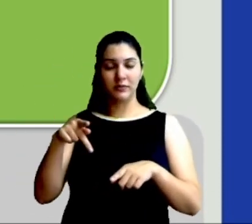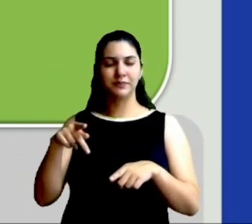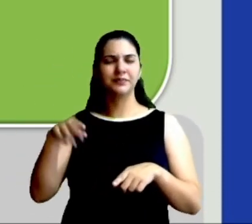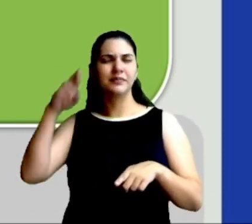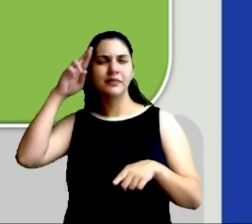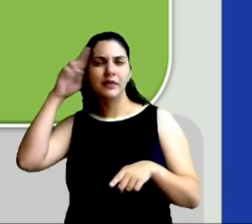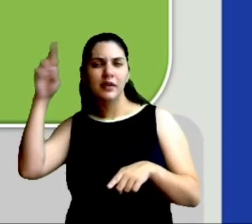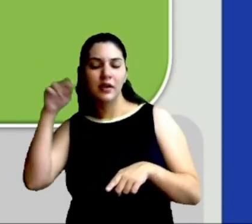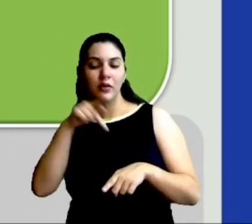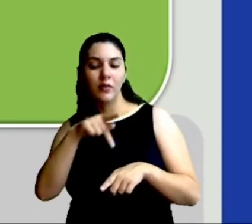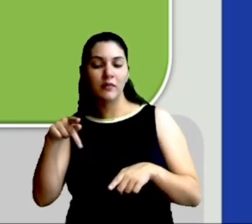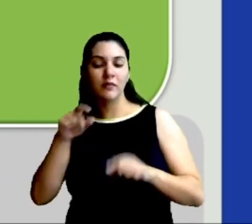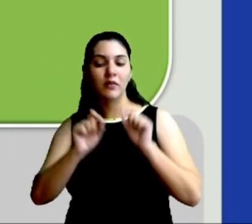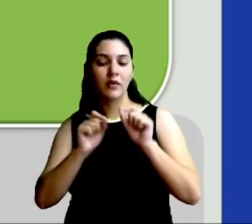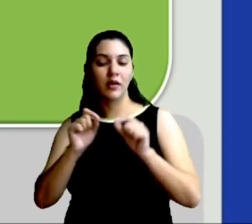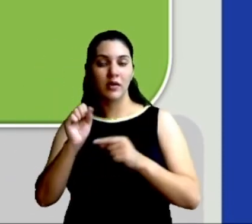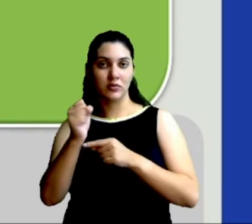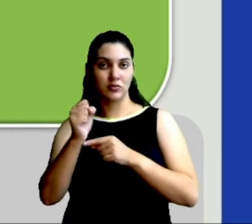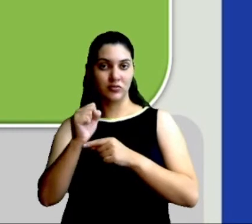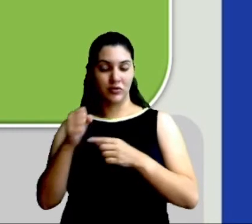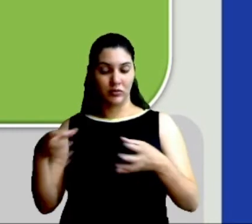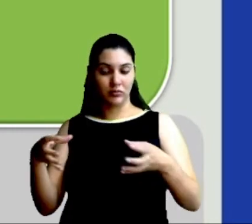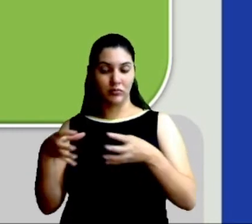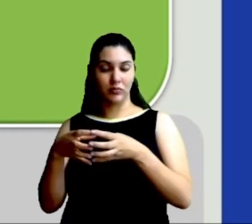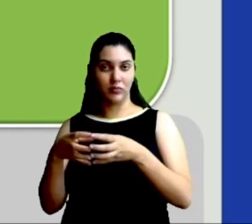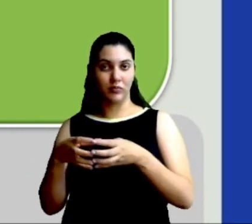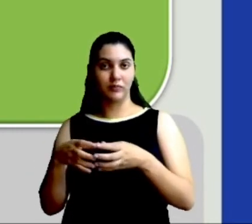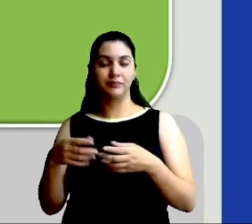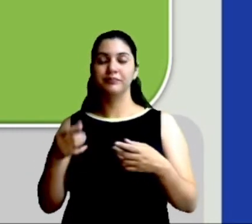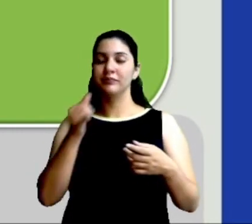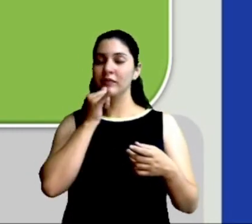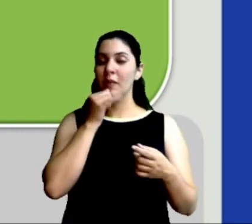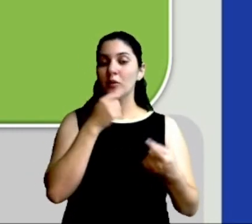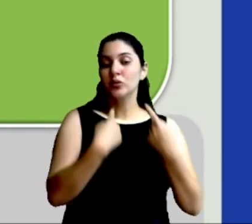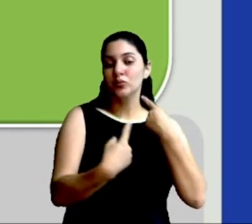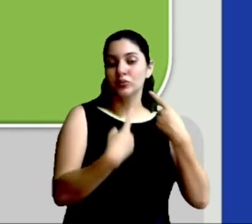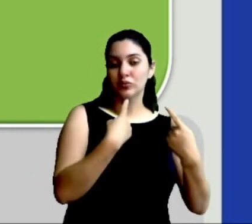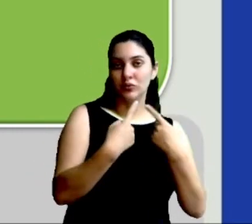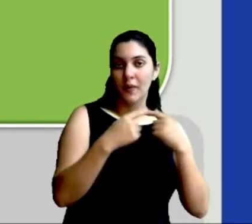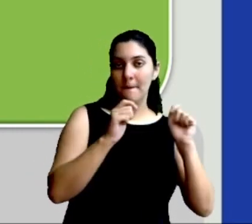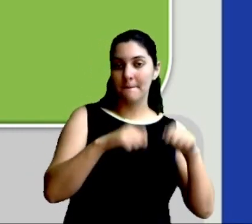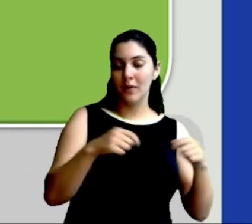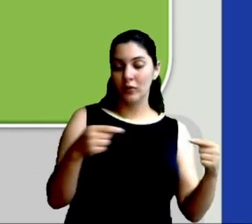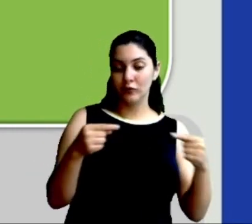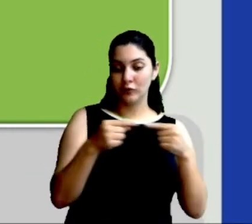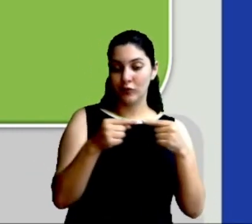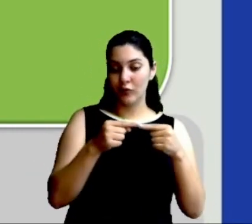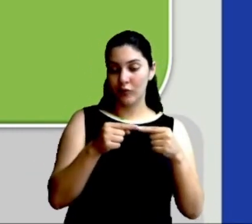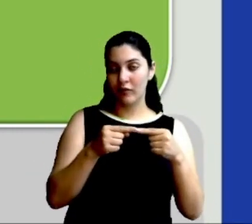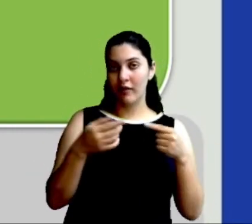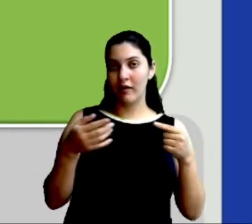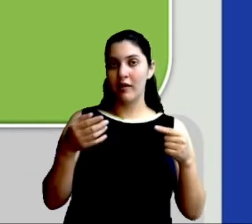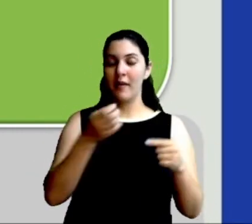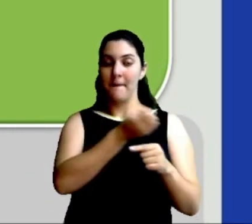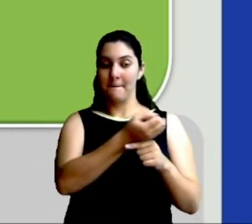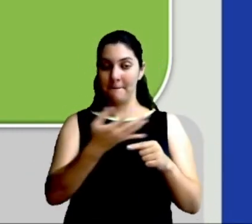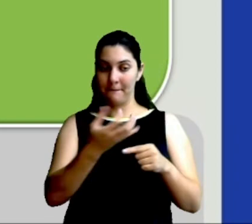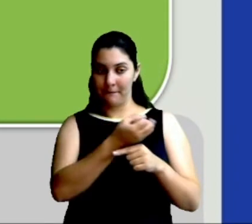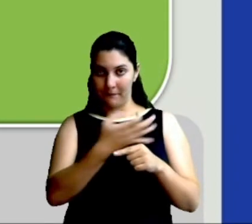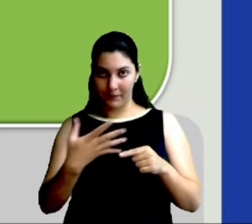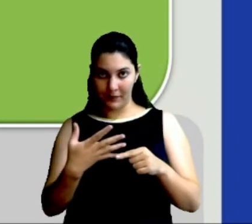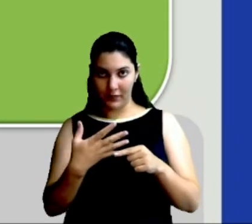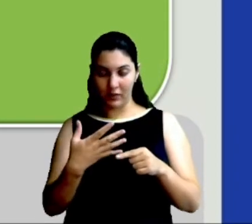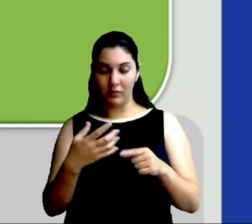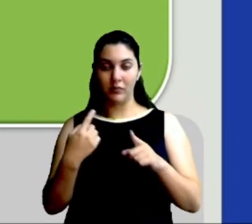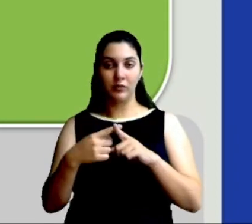composto. Então, o teu verbo aí, discursaram, ele tanto pode concordar aí direto, já colocar na forma de plural, já que a gente tem